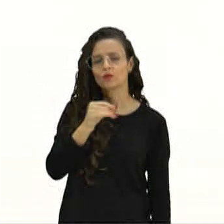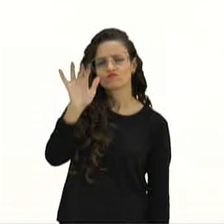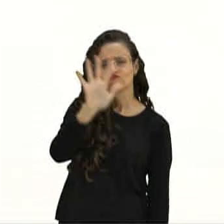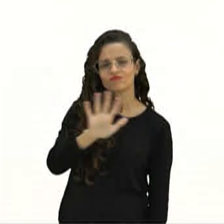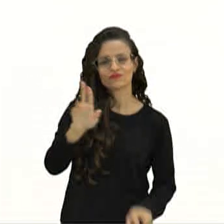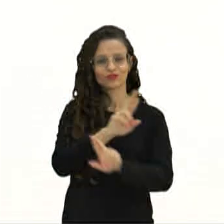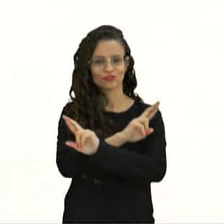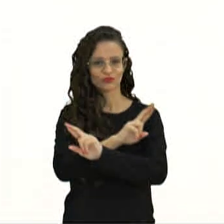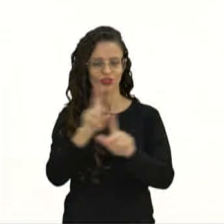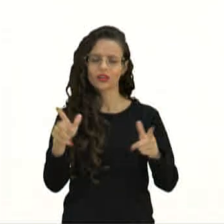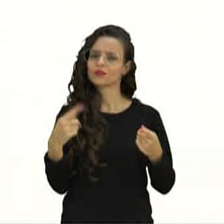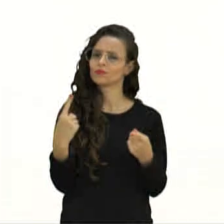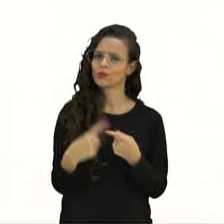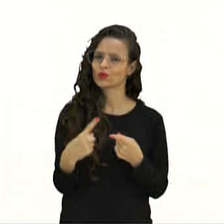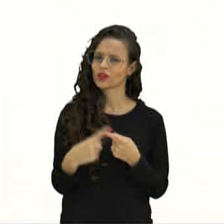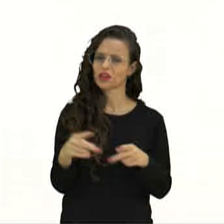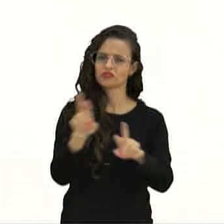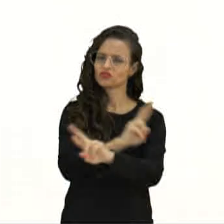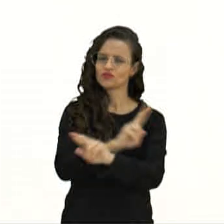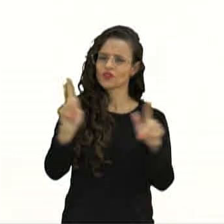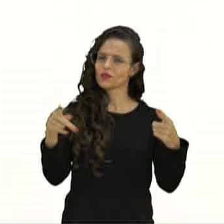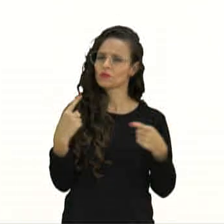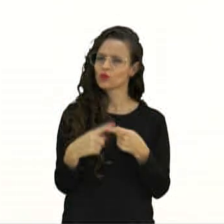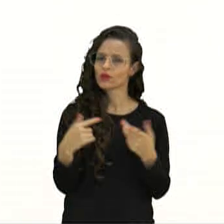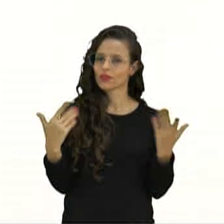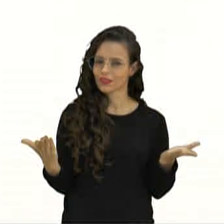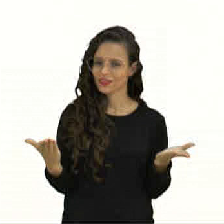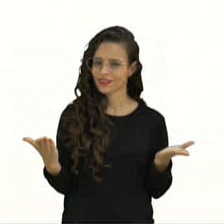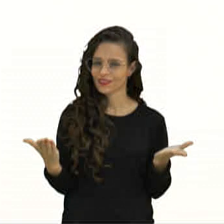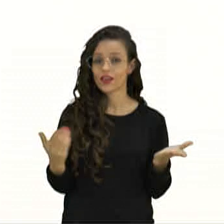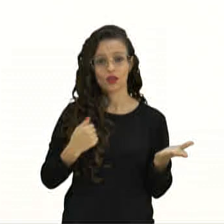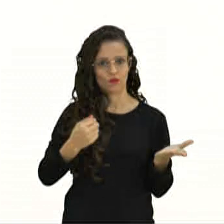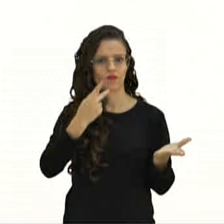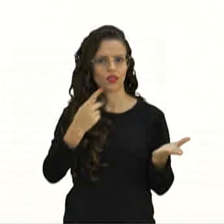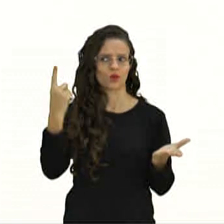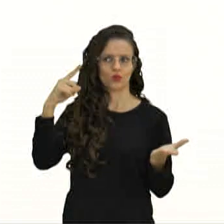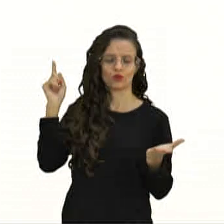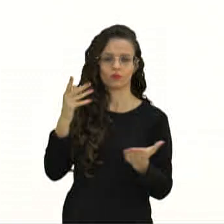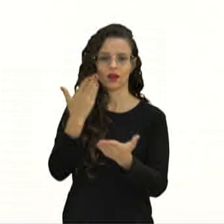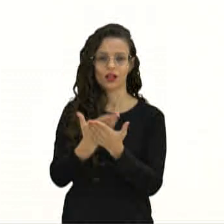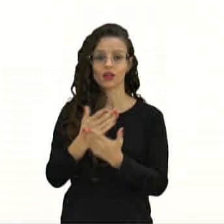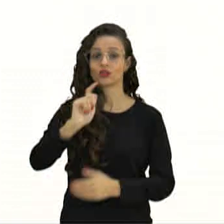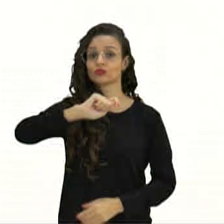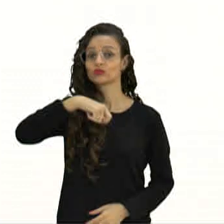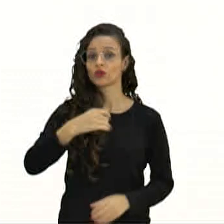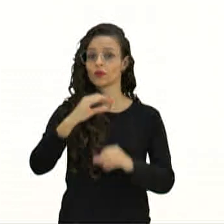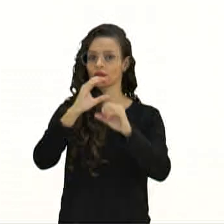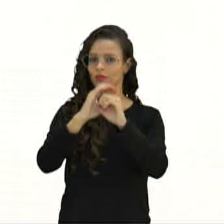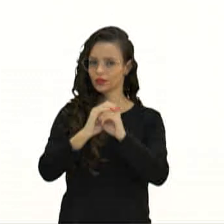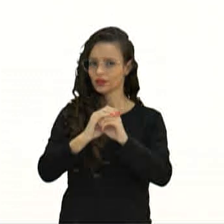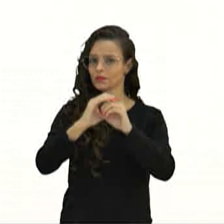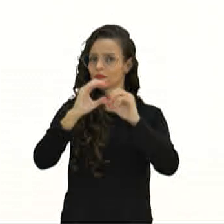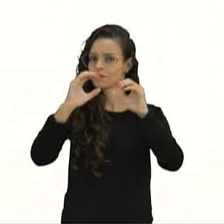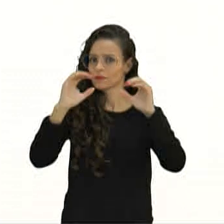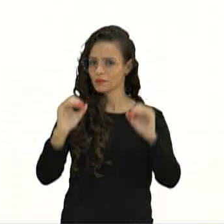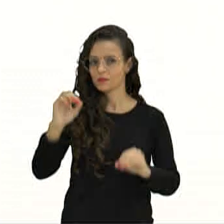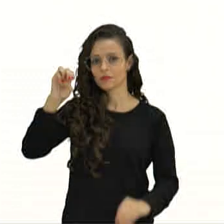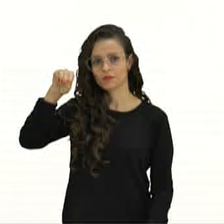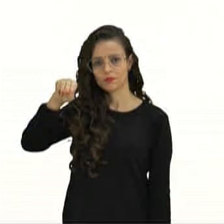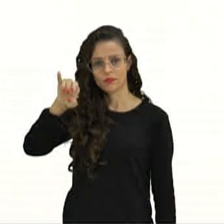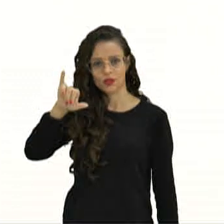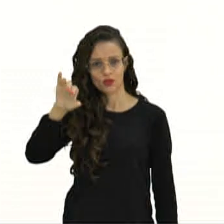enfim. Por que é diferente? Eu falei na última aula sobre meiose e falei que na meiose